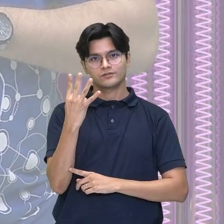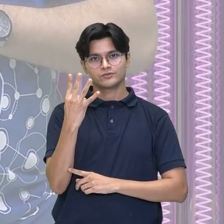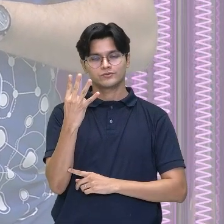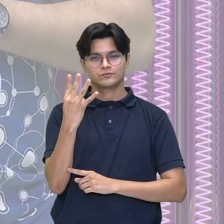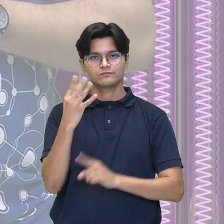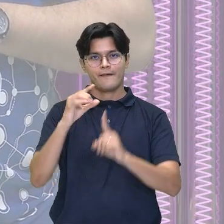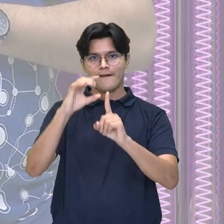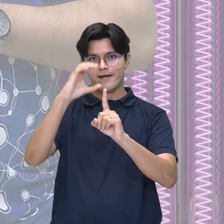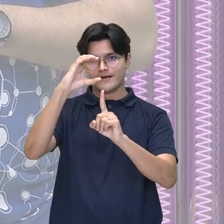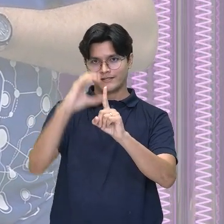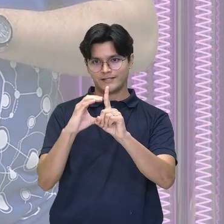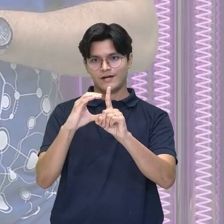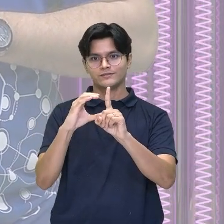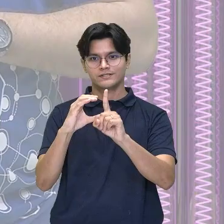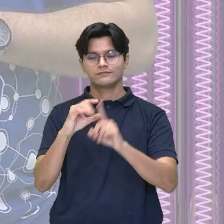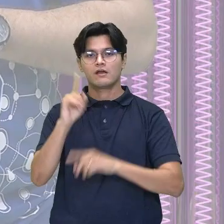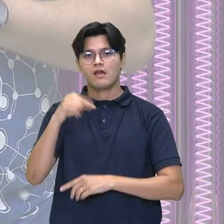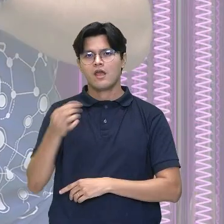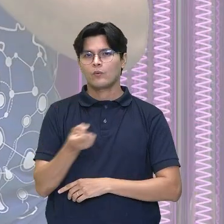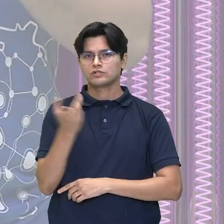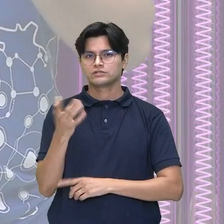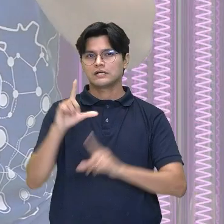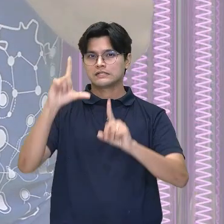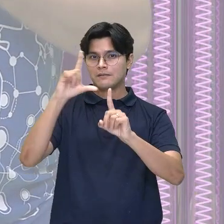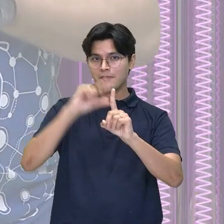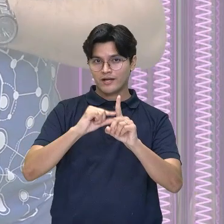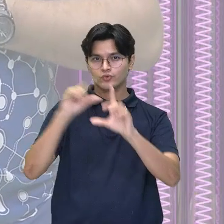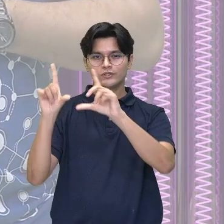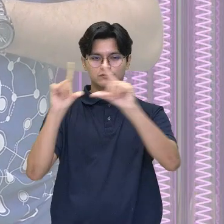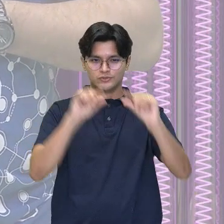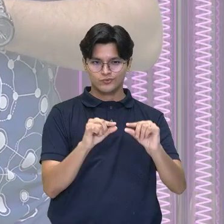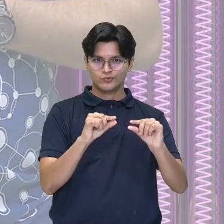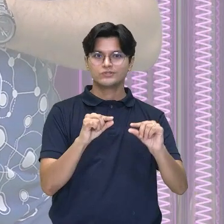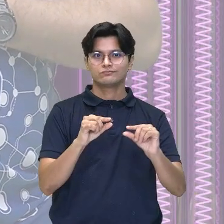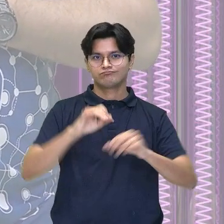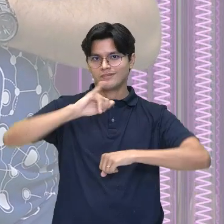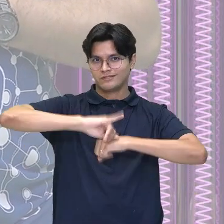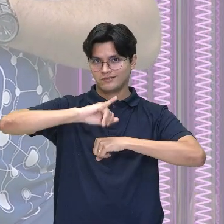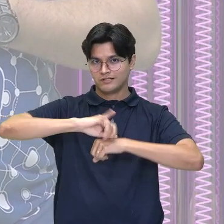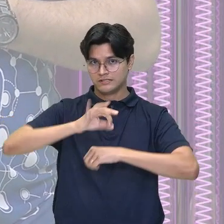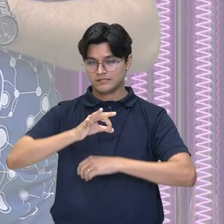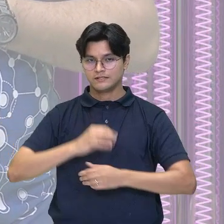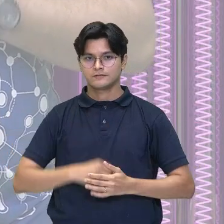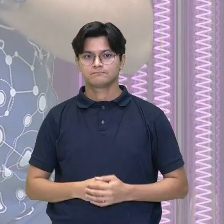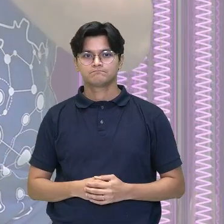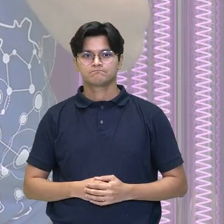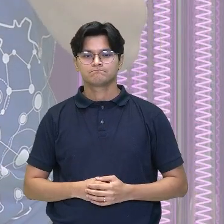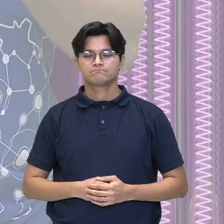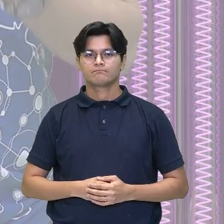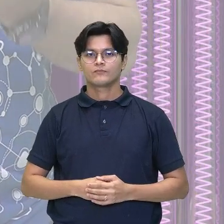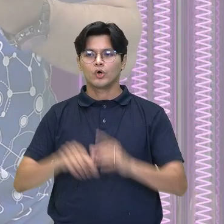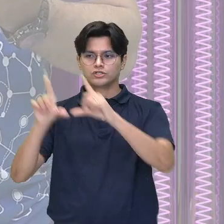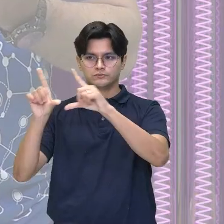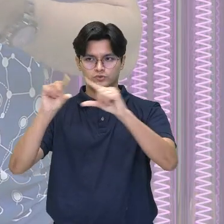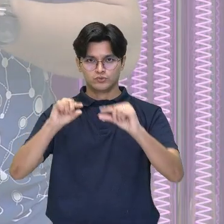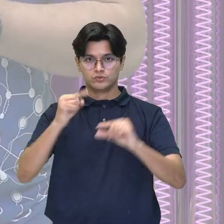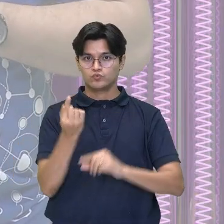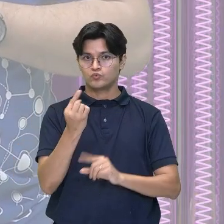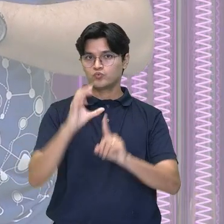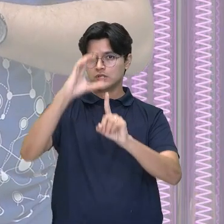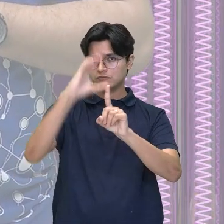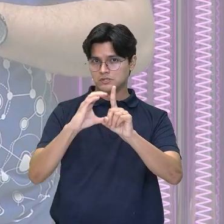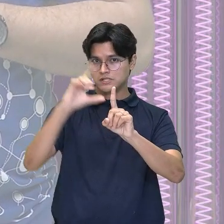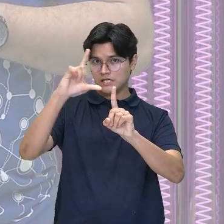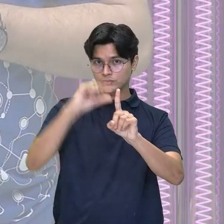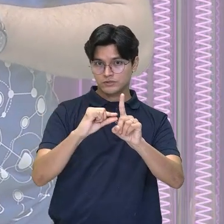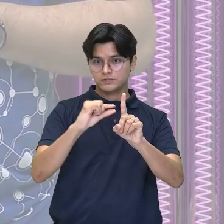temperatura que caiu aí na nossa cidade. Então, vamos lá. Caiu 1 grau Celsius. Após cair 1 grau Celsius,